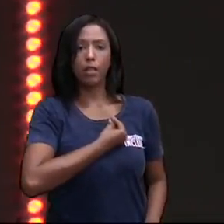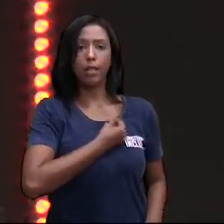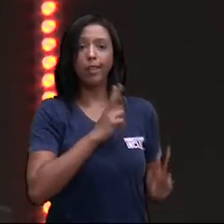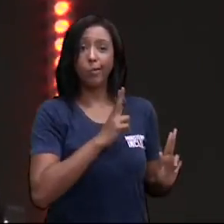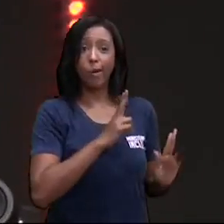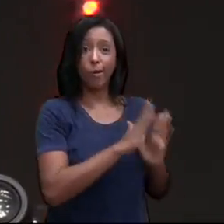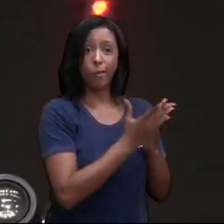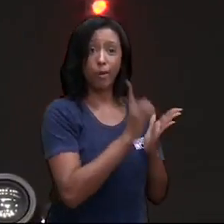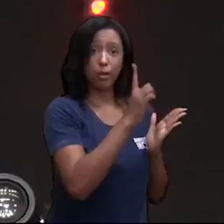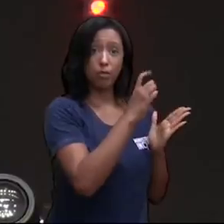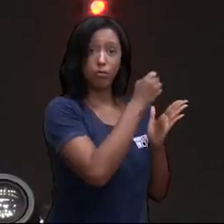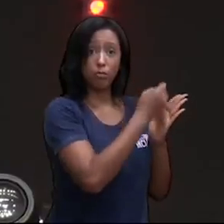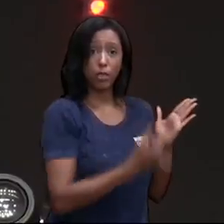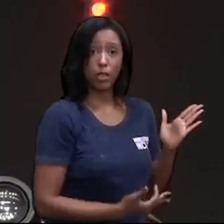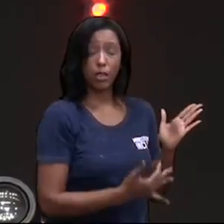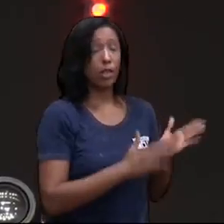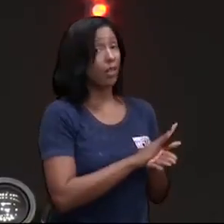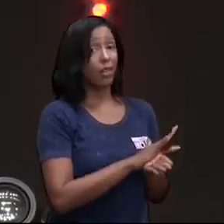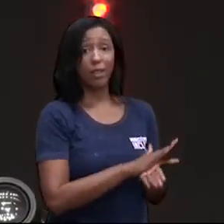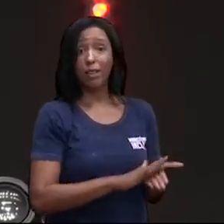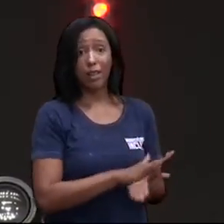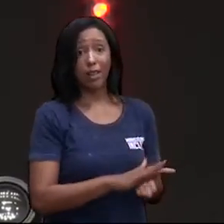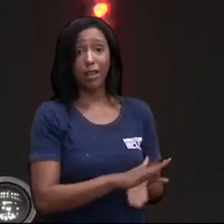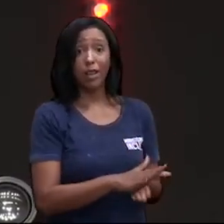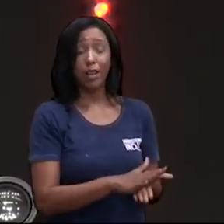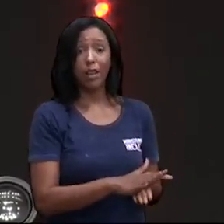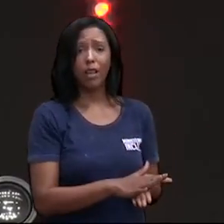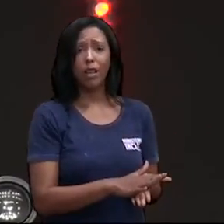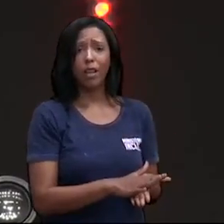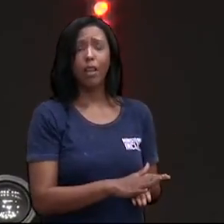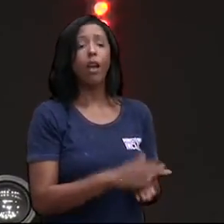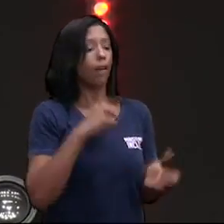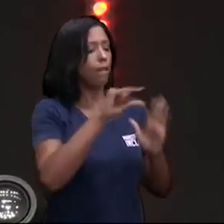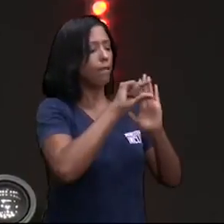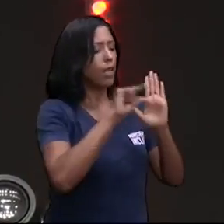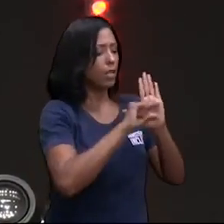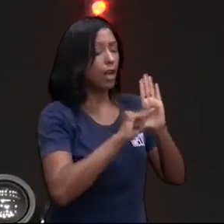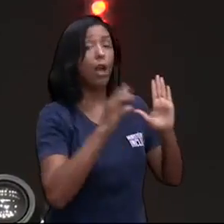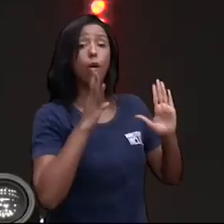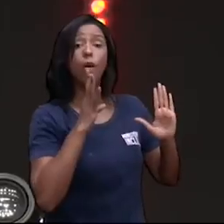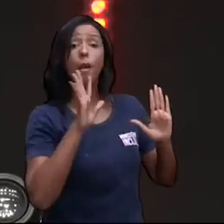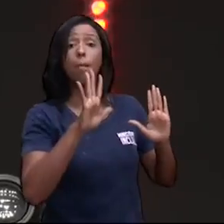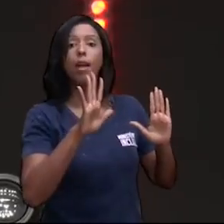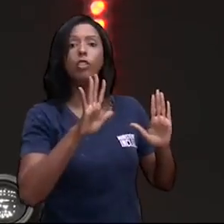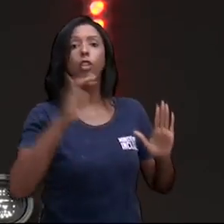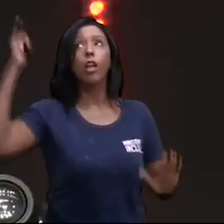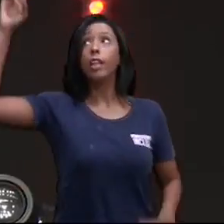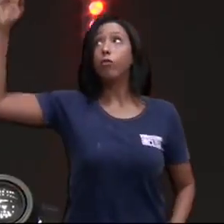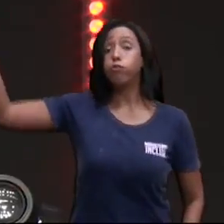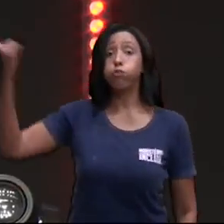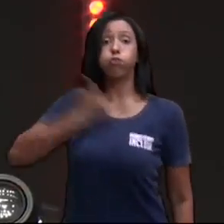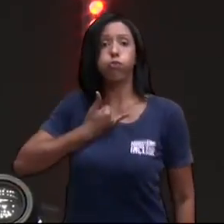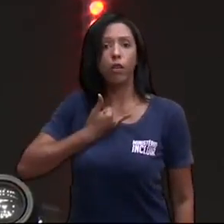mas que não aprende eu te conheci mas não consegue perceber os detalhes que o Espírito Santo tá revelando para